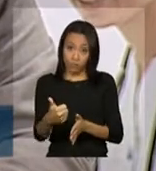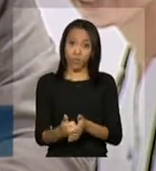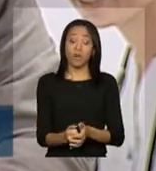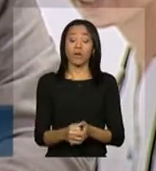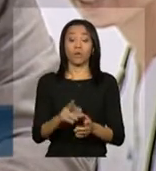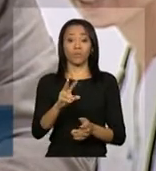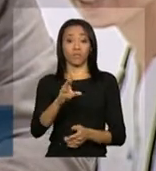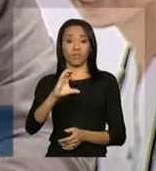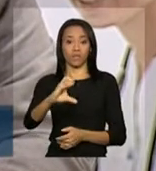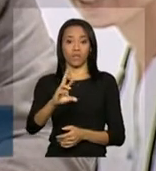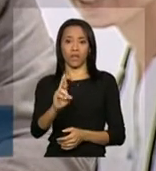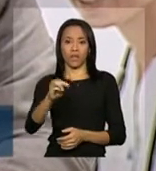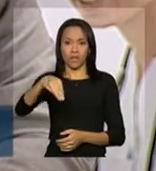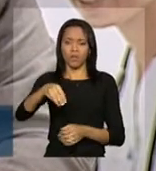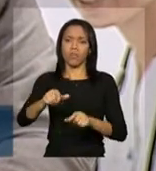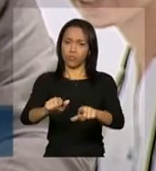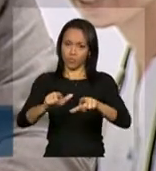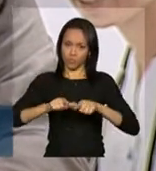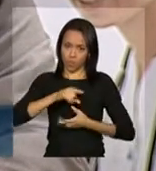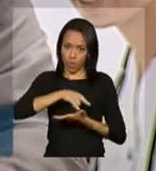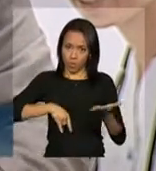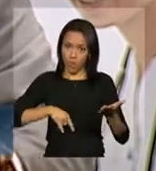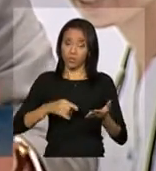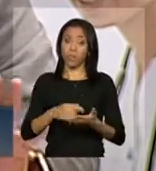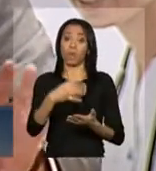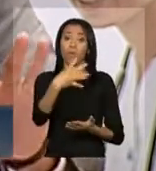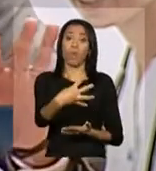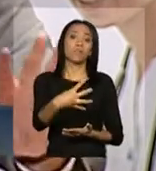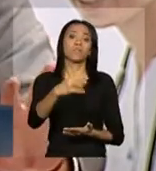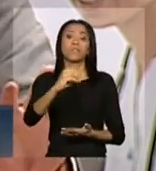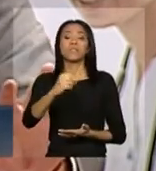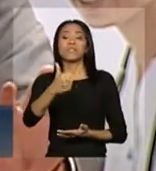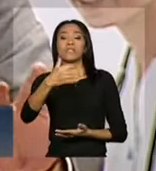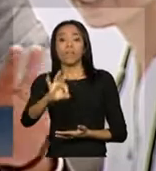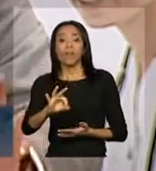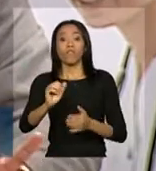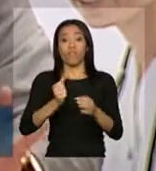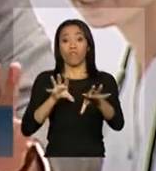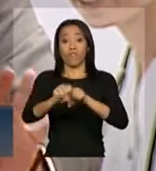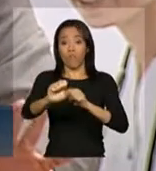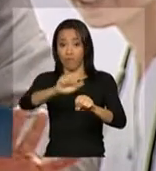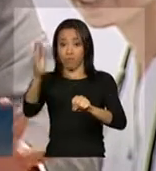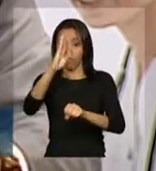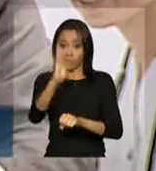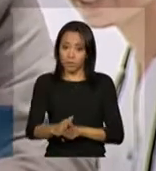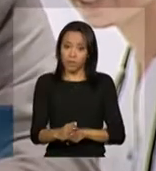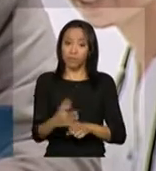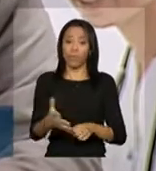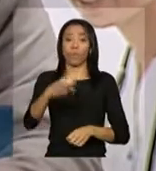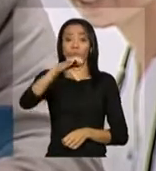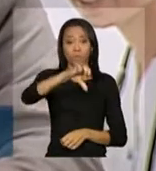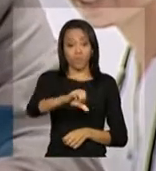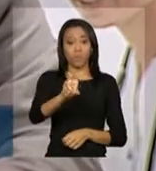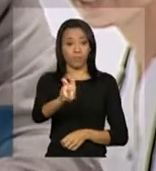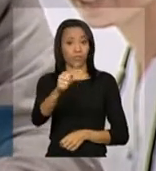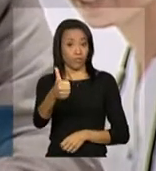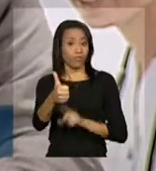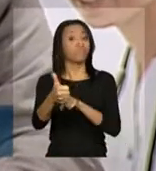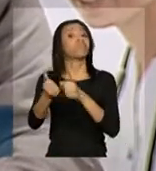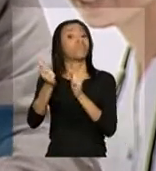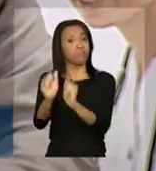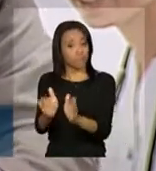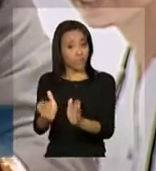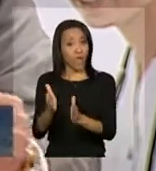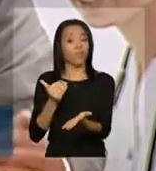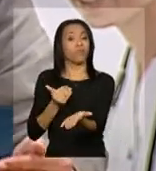Brasil e 410 formados no exterior então 951 já estão totalmente aptos a iniciar